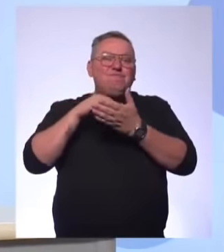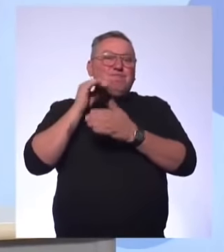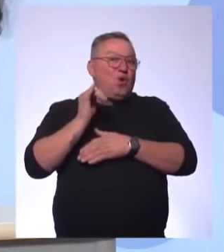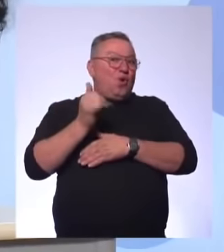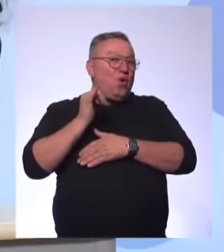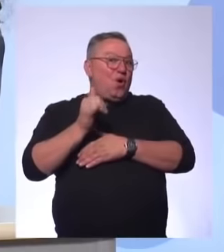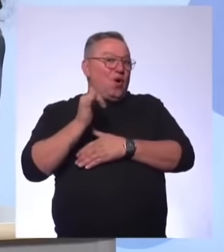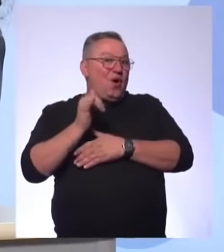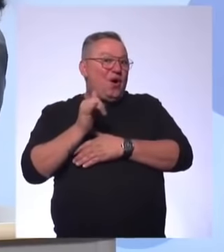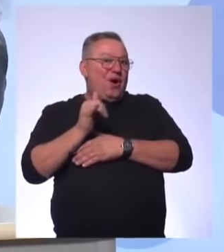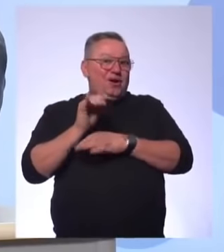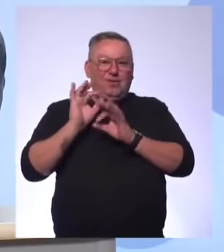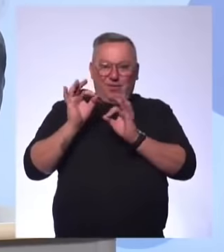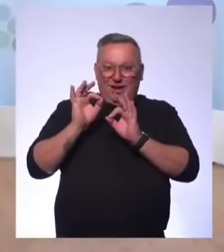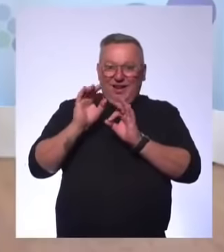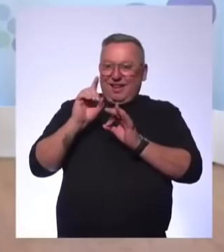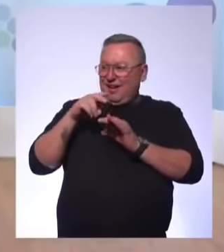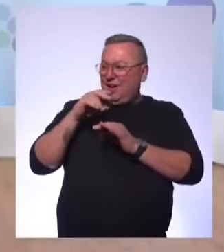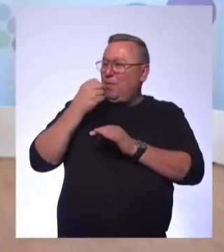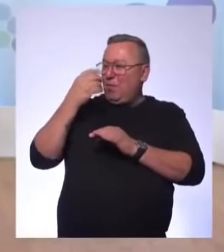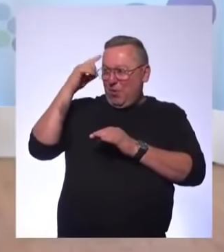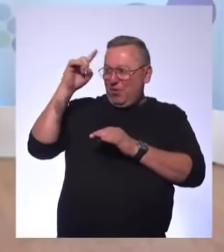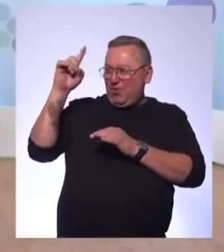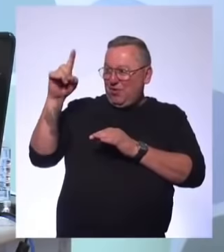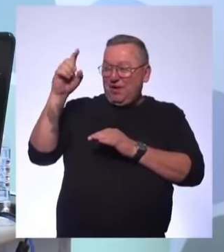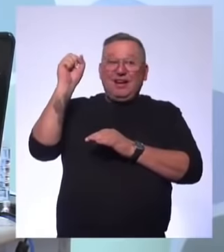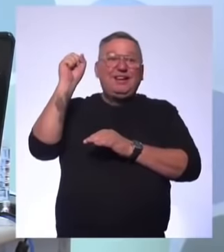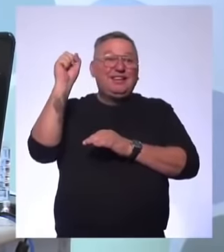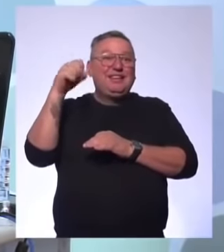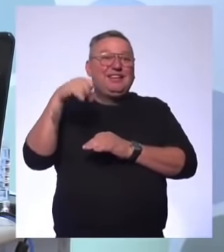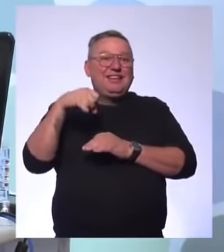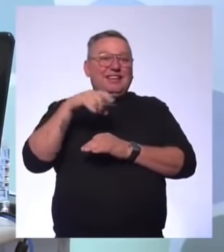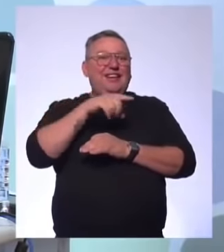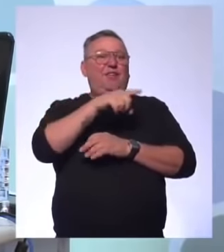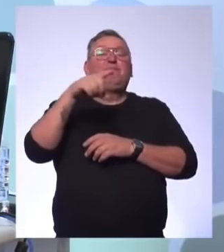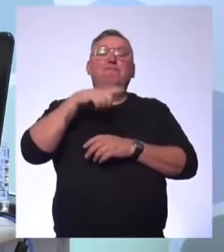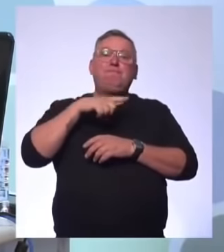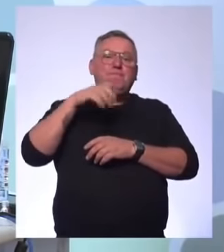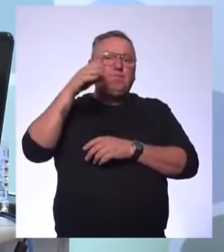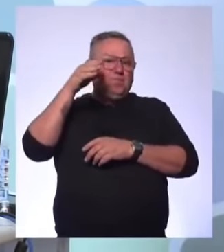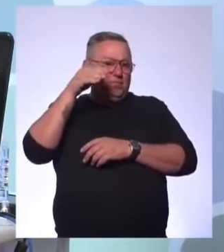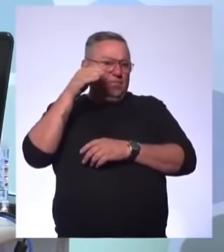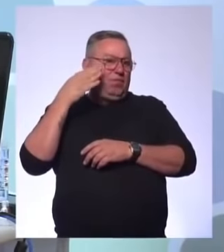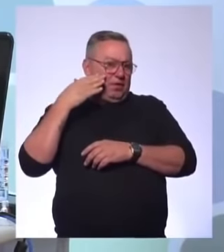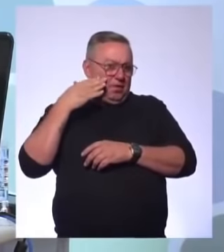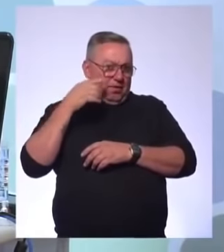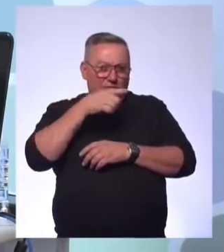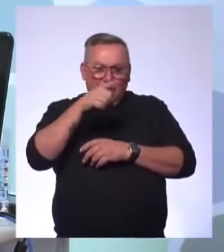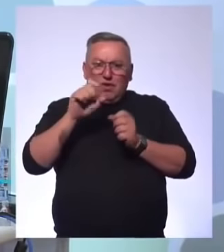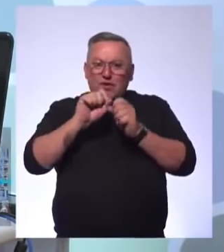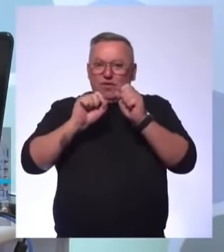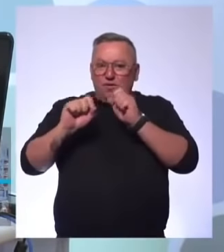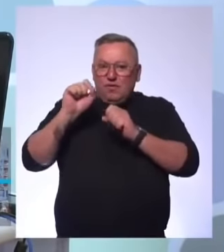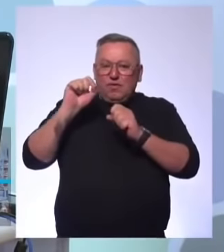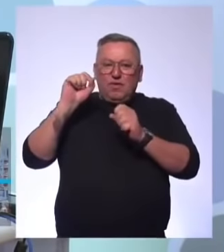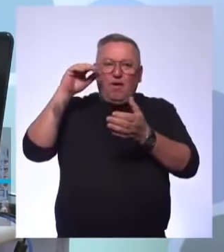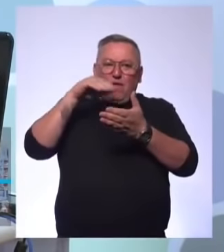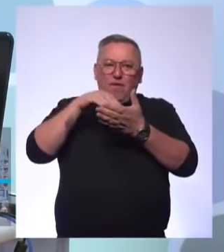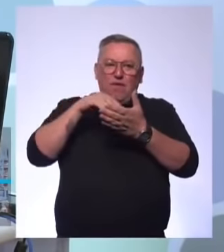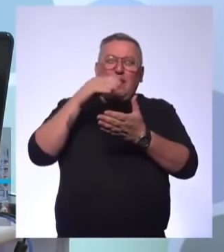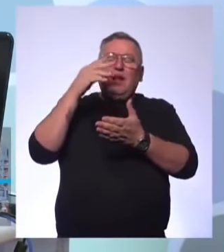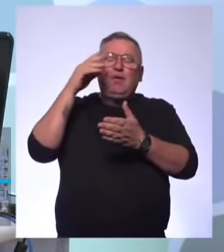conto. Não é, Dani? Bom dia! Bom dia, sim! E aí, vocês estão curiosos? Vocês fizeram o final da história? Porque eu